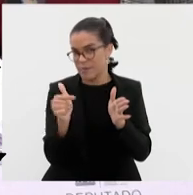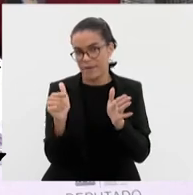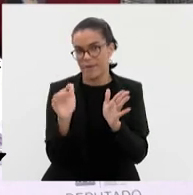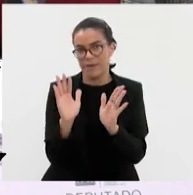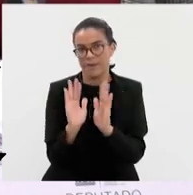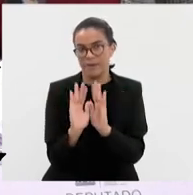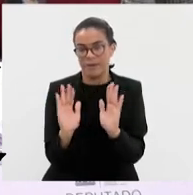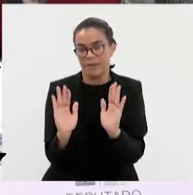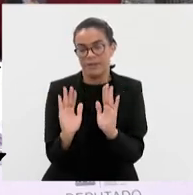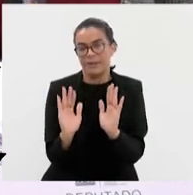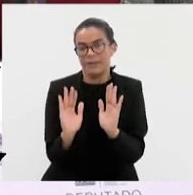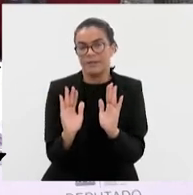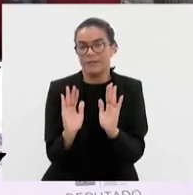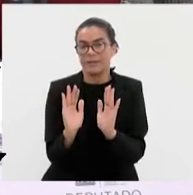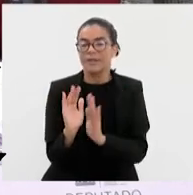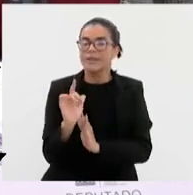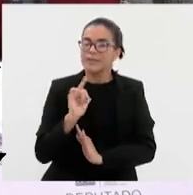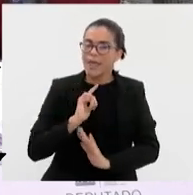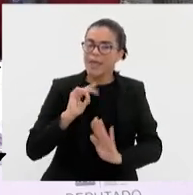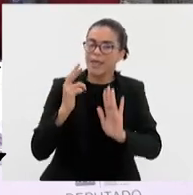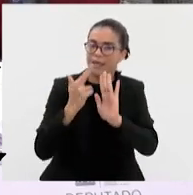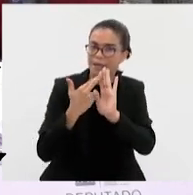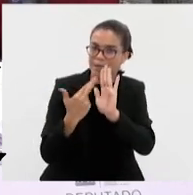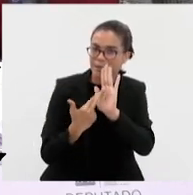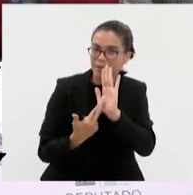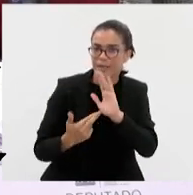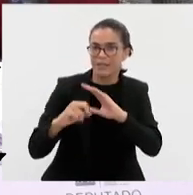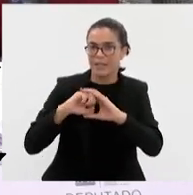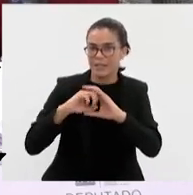Serafini. Há critérios, como disse o